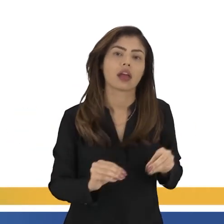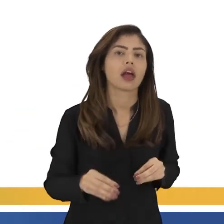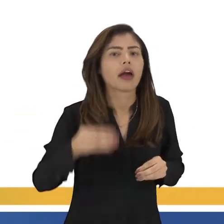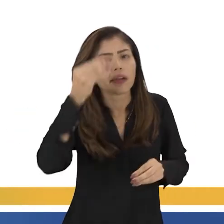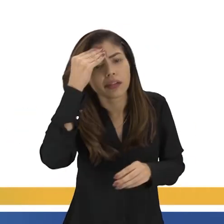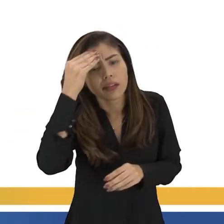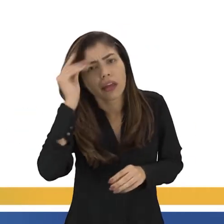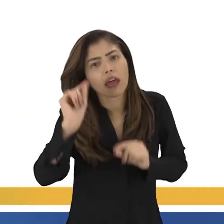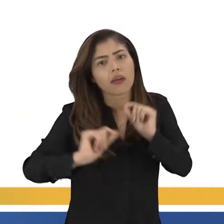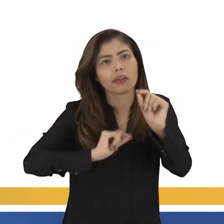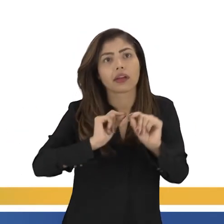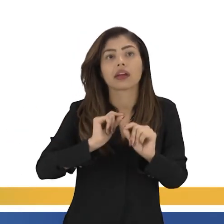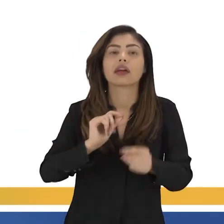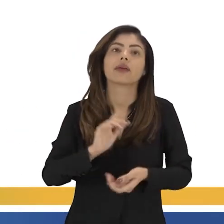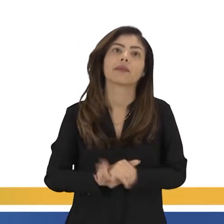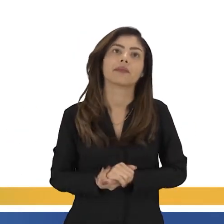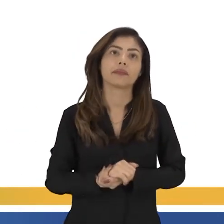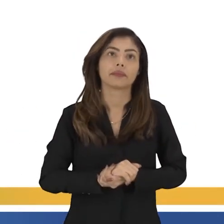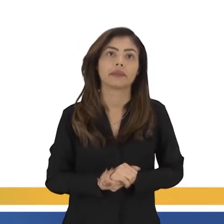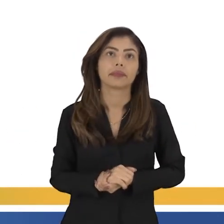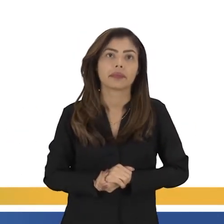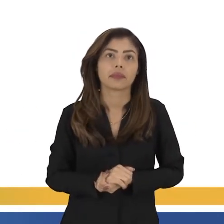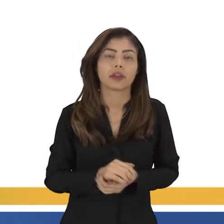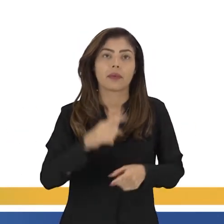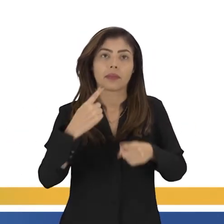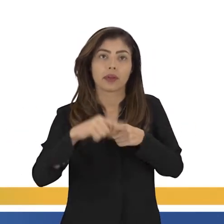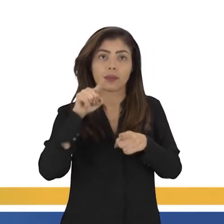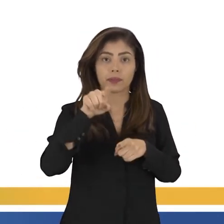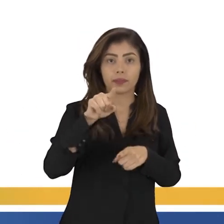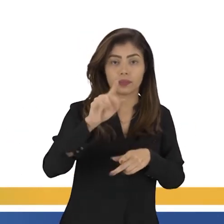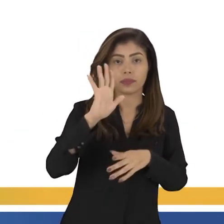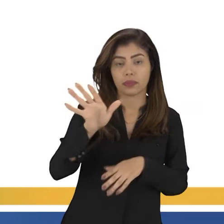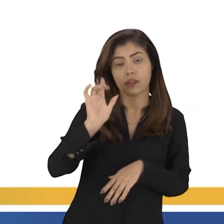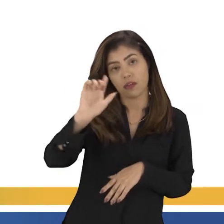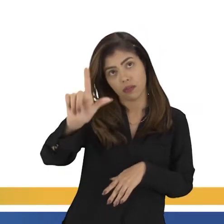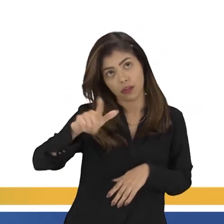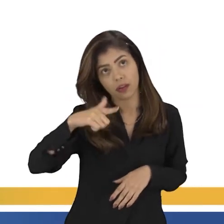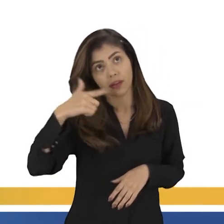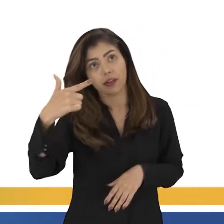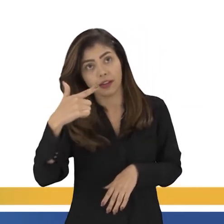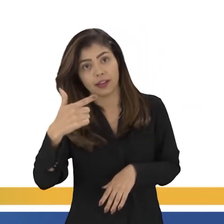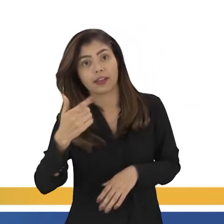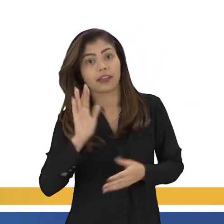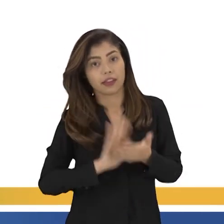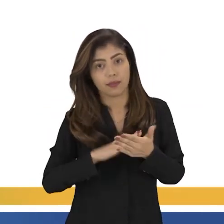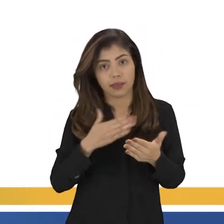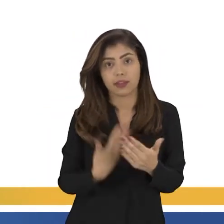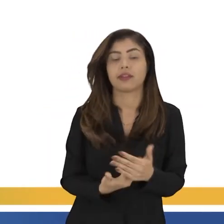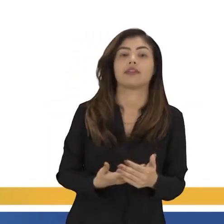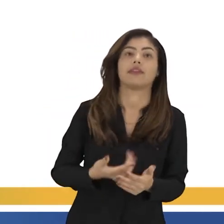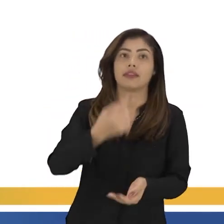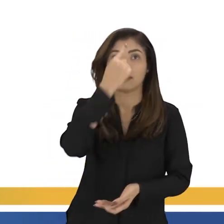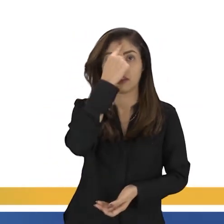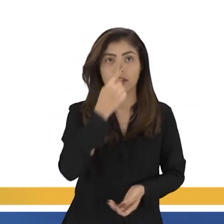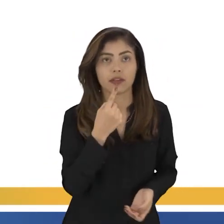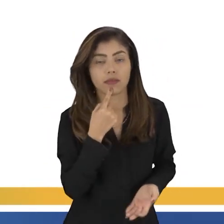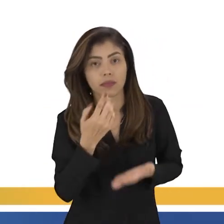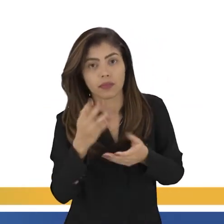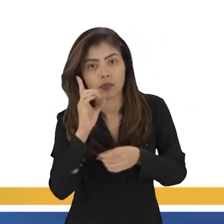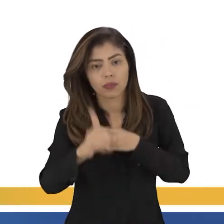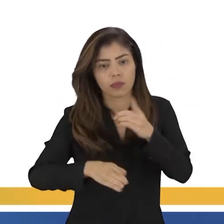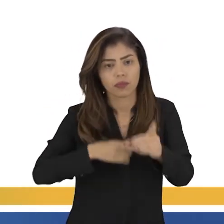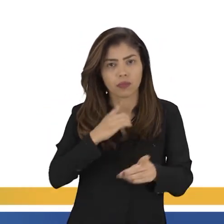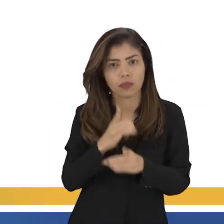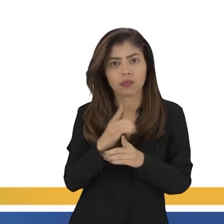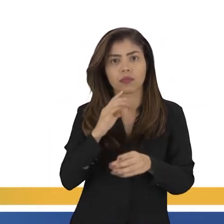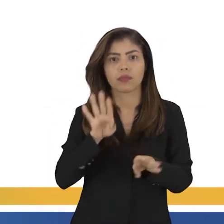gente compreender esse tema da inteligência artificial. Porque aí já uma outra interpretação dessa imagem, esse eu achei na internet, ó, esse